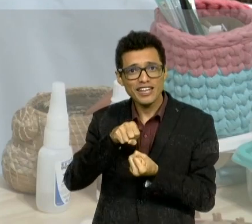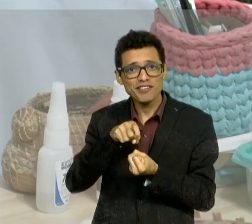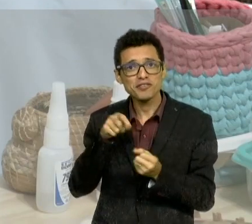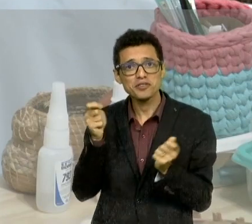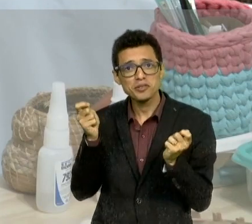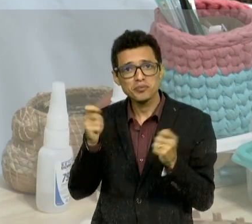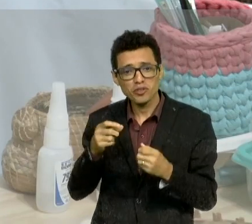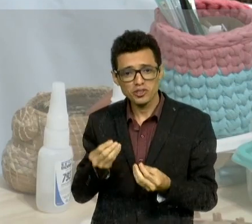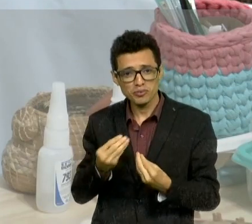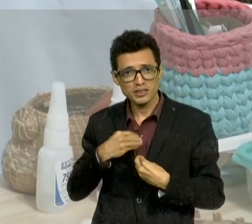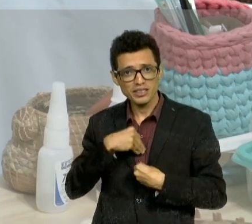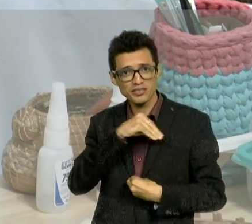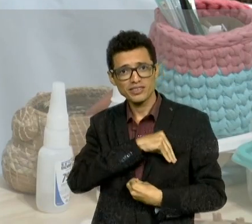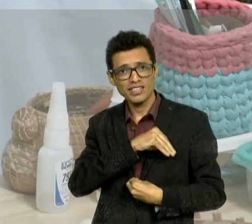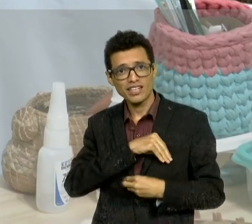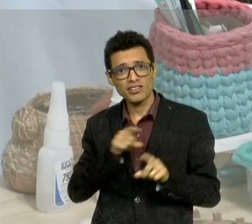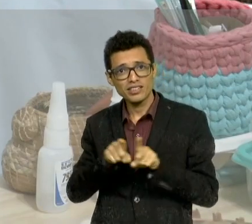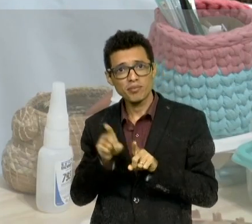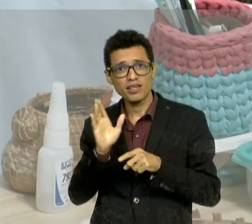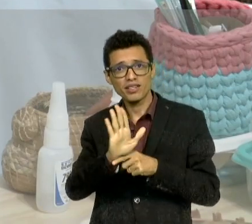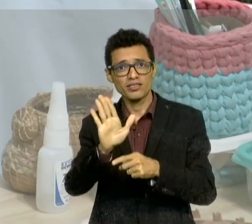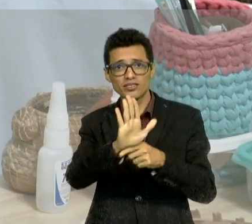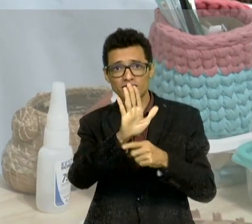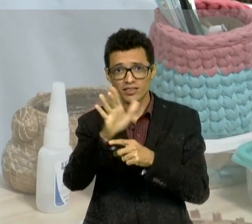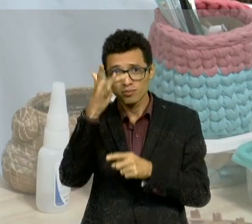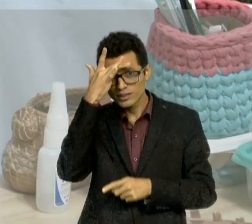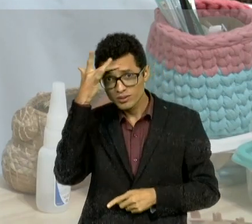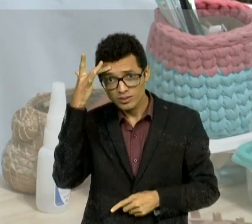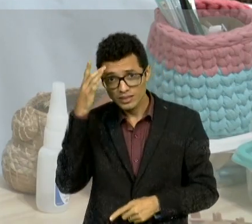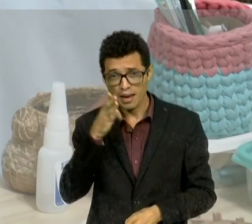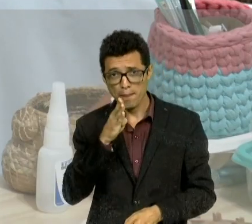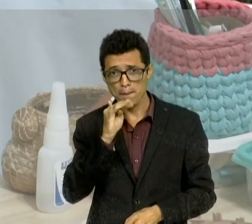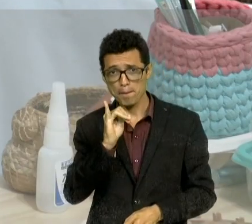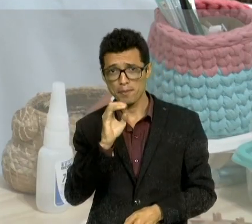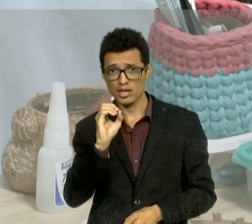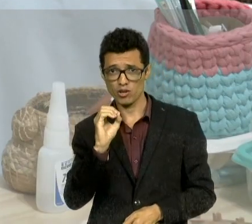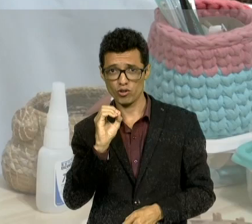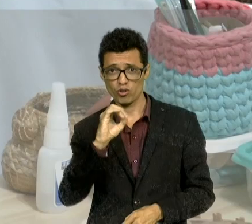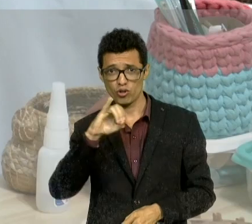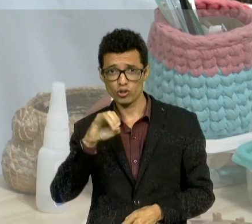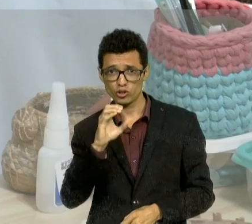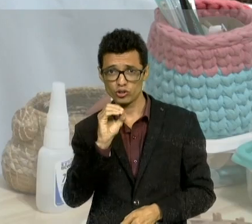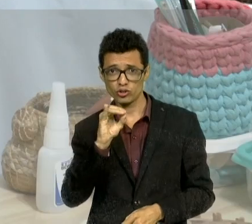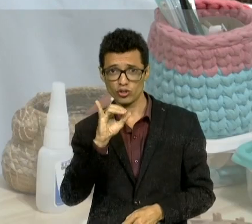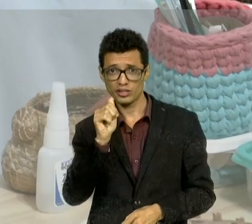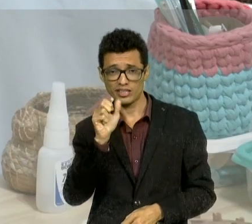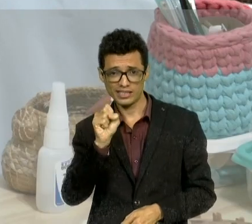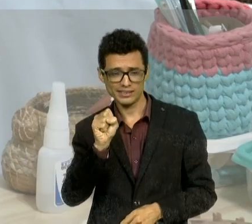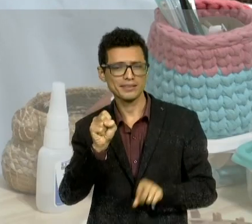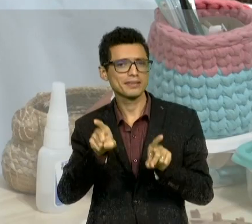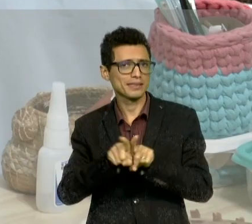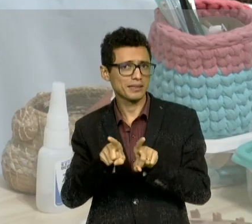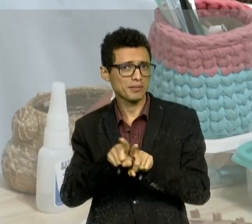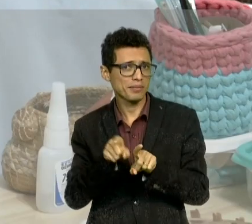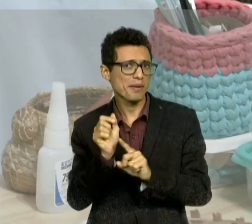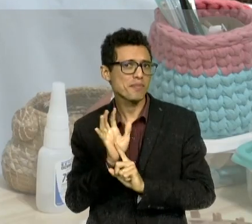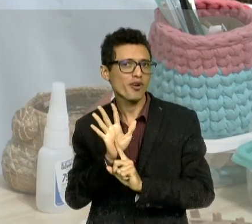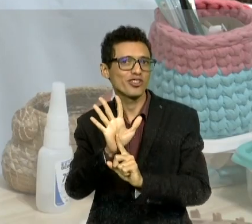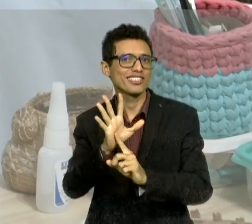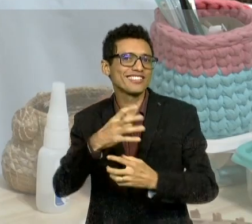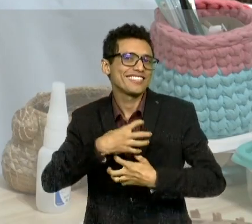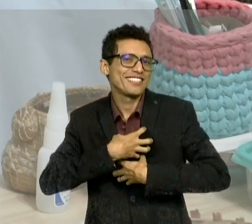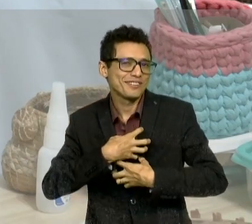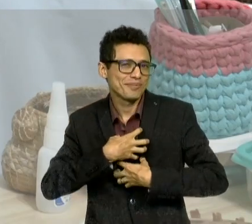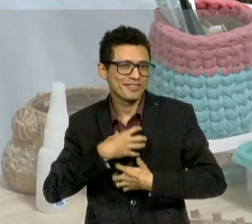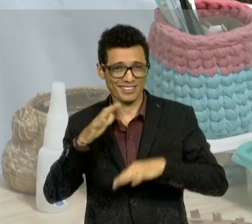sem falar que as biojoias, elas têm uma peça sentimental, que às vezes uma pessoa diz,